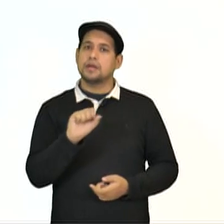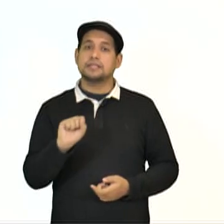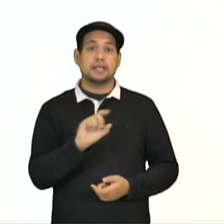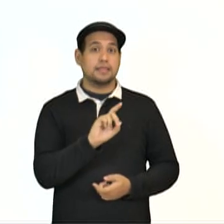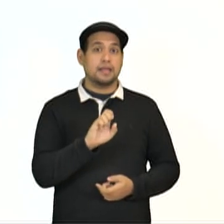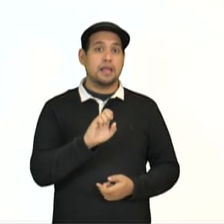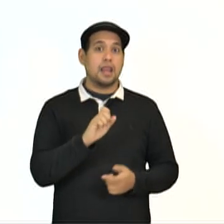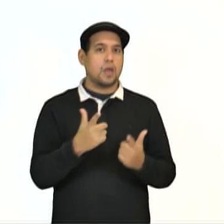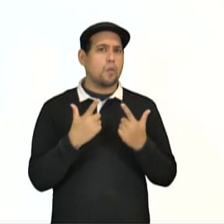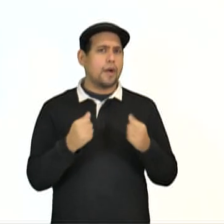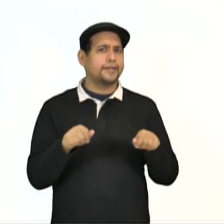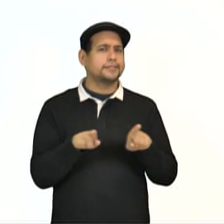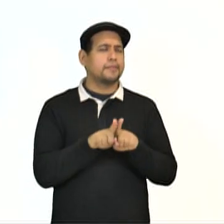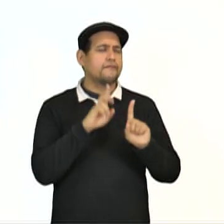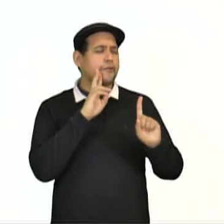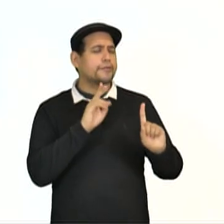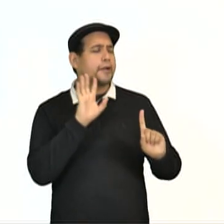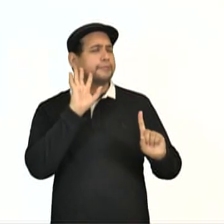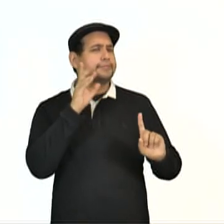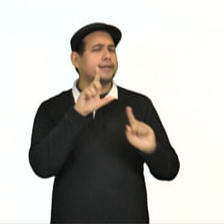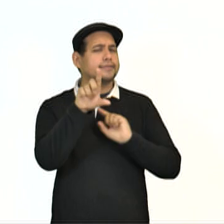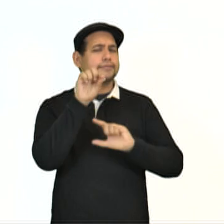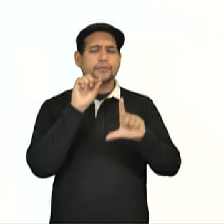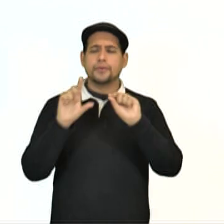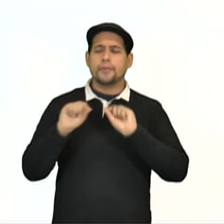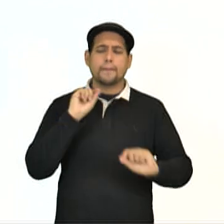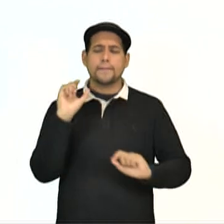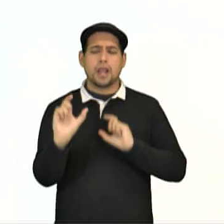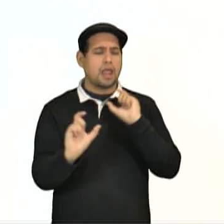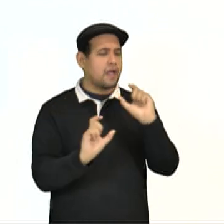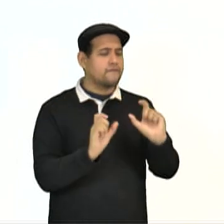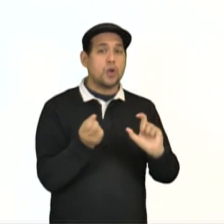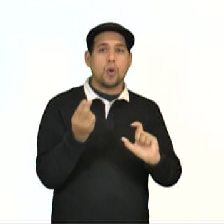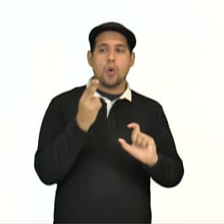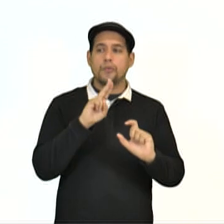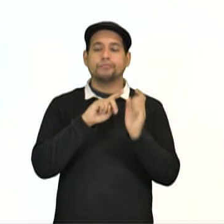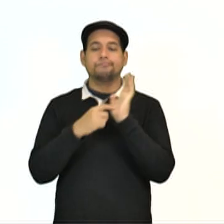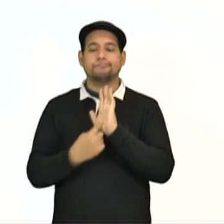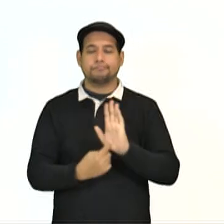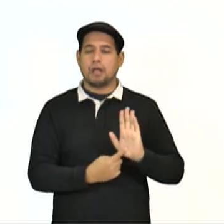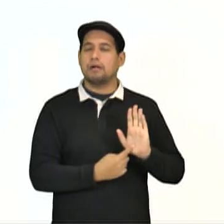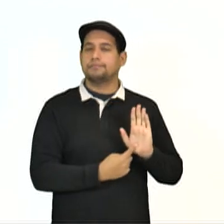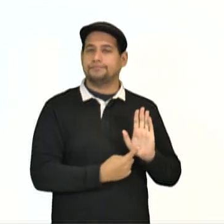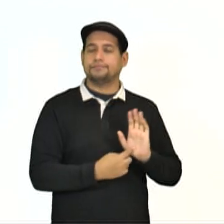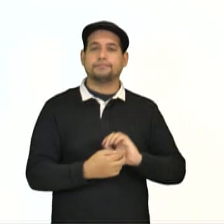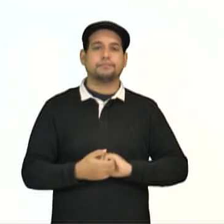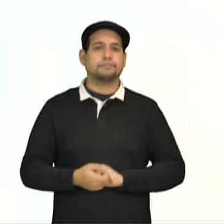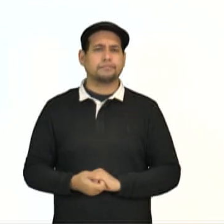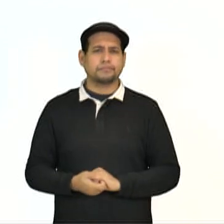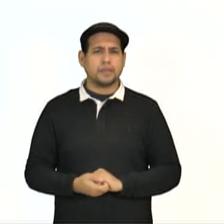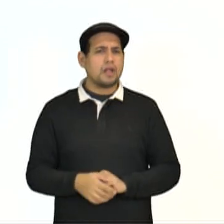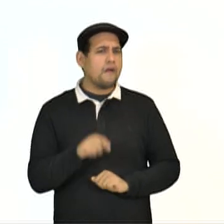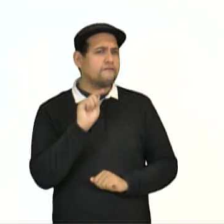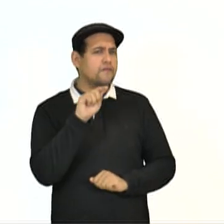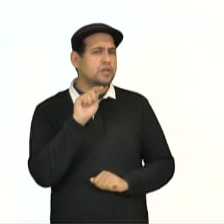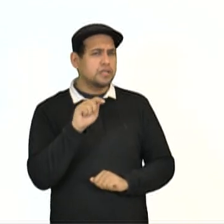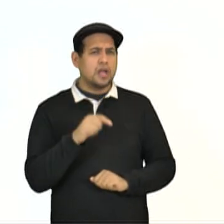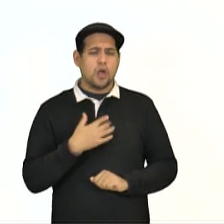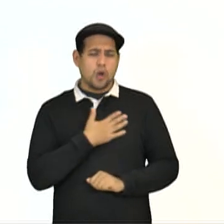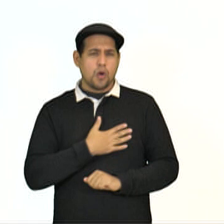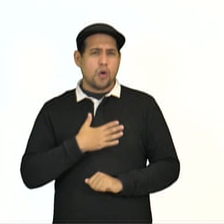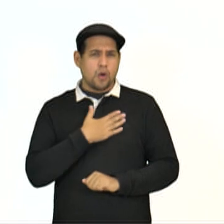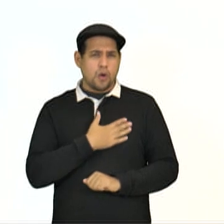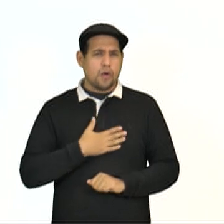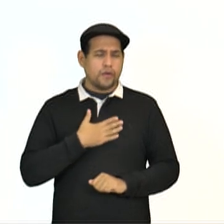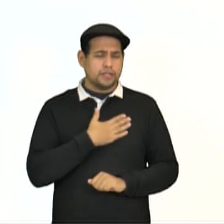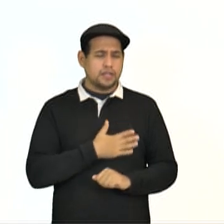de sentido produzido pela escolha de palavras ou expressão. Você costuma ler poemas?